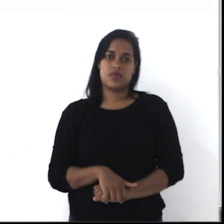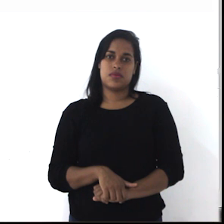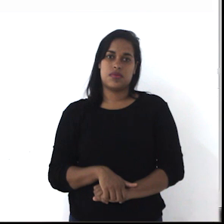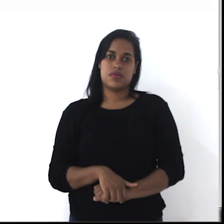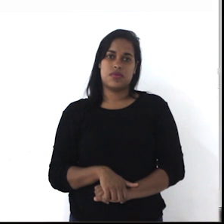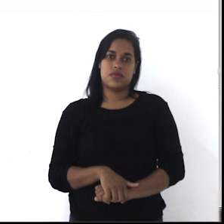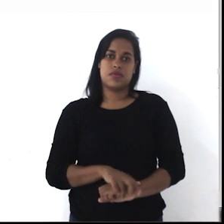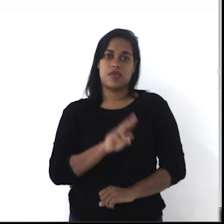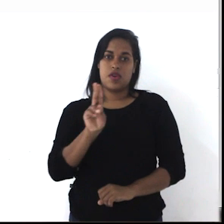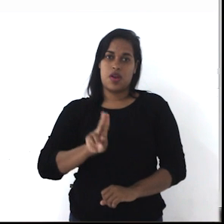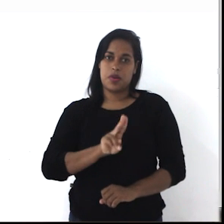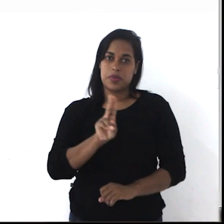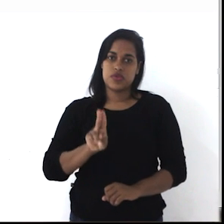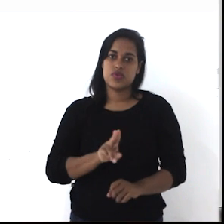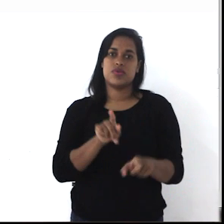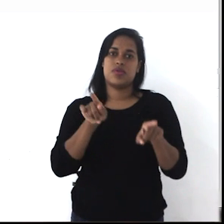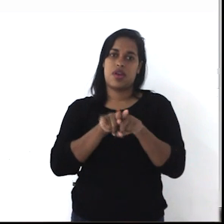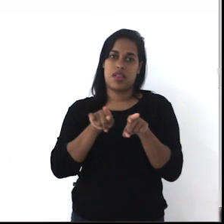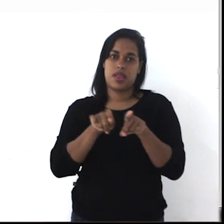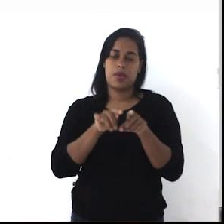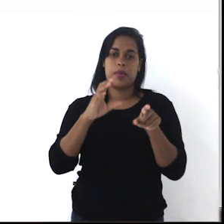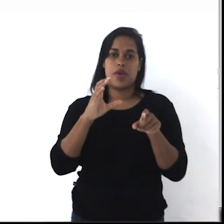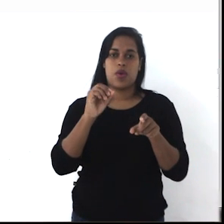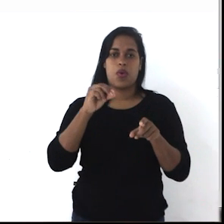Vamos usar a concatenação.